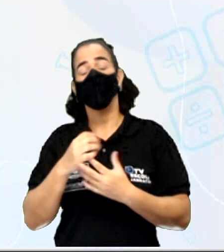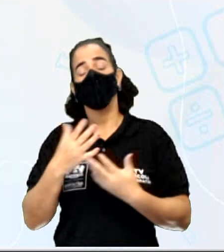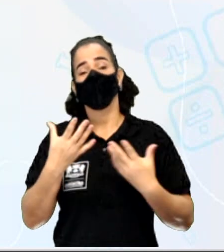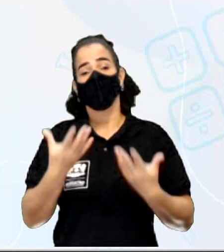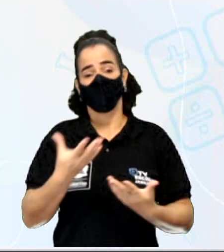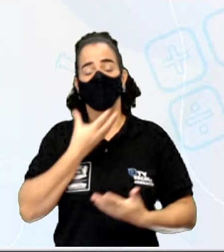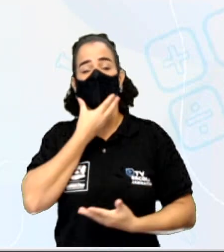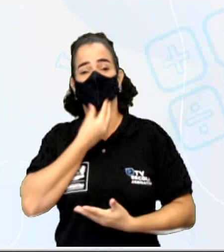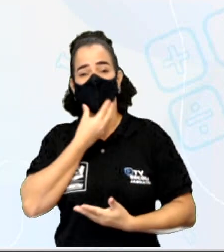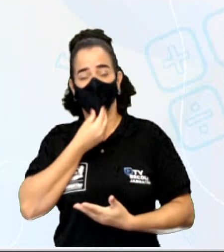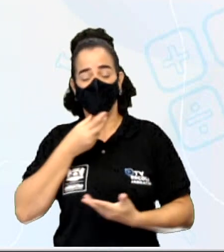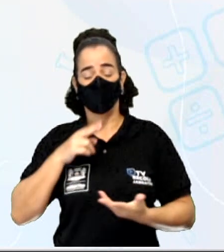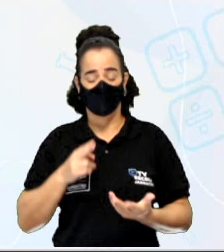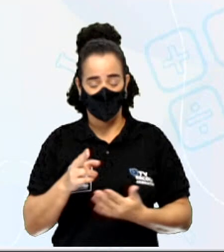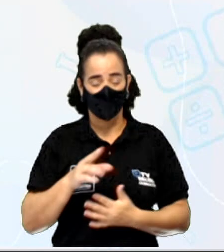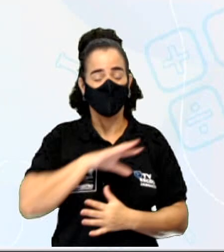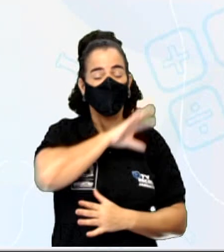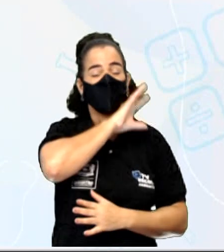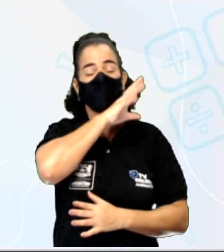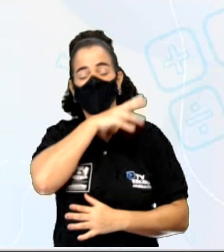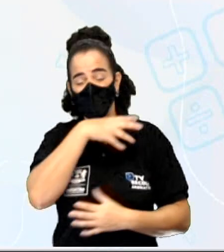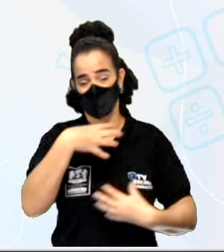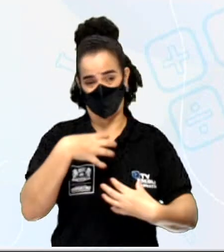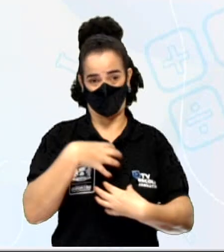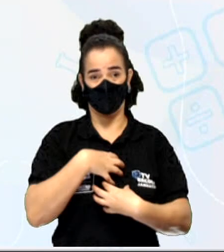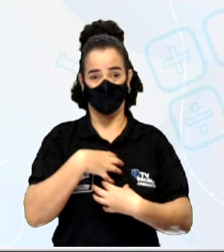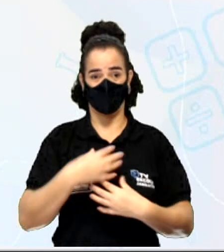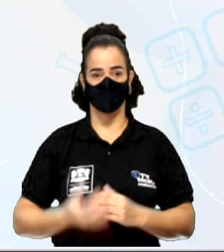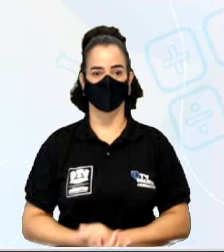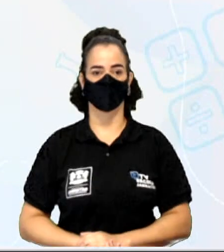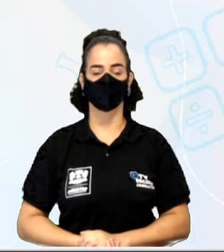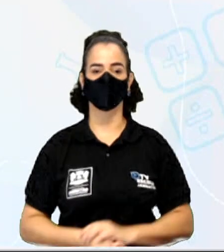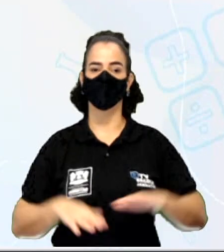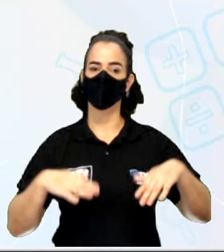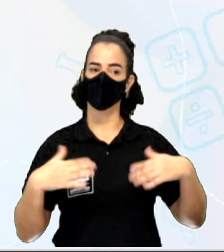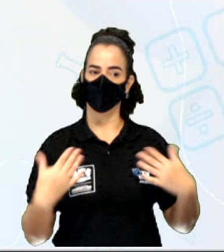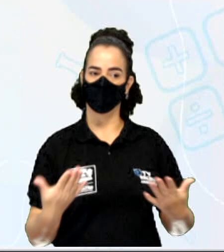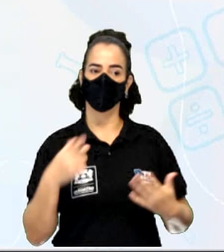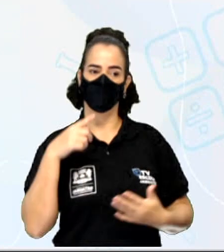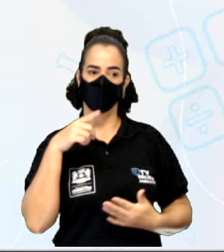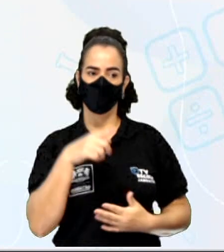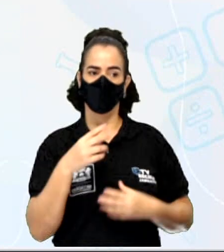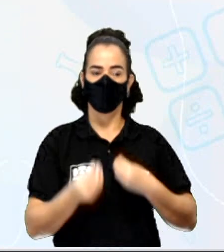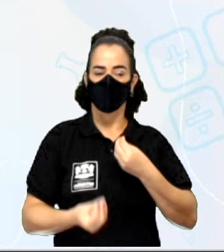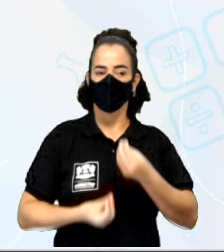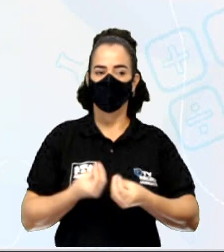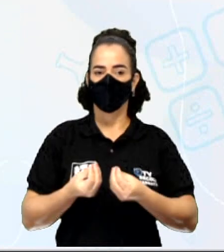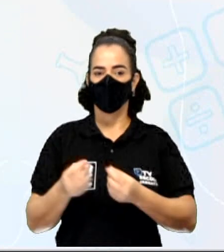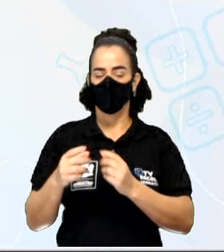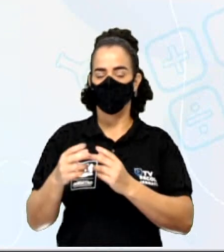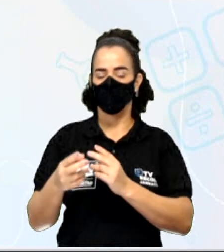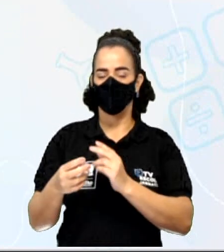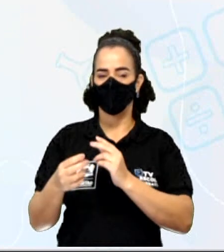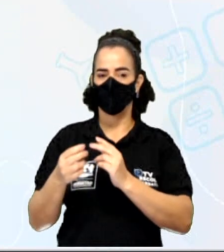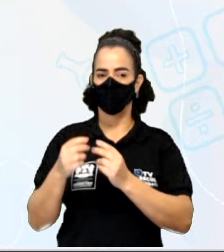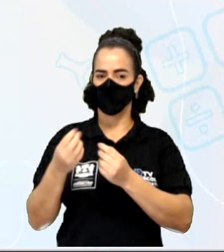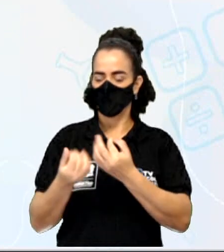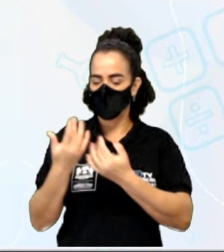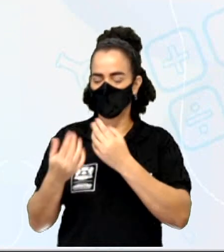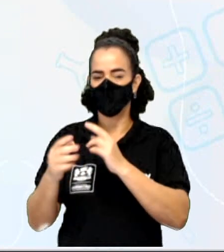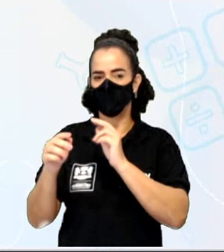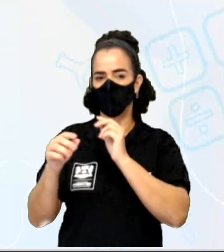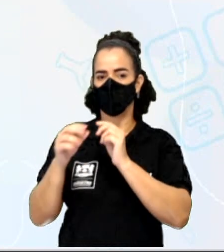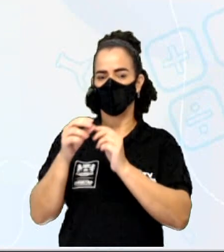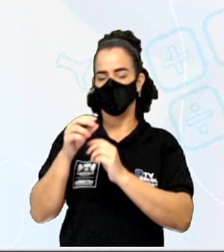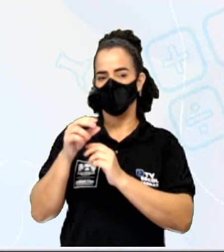sente inevitável necessidade de também ser fera. Toma um fósforo, acende teu cigarro. O beijo, amigo, é a